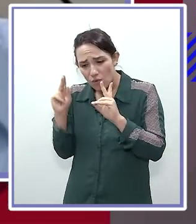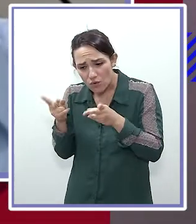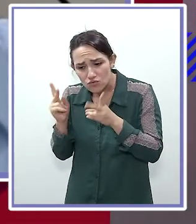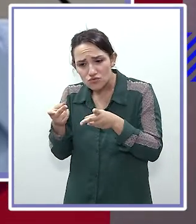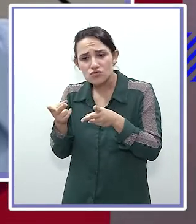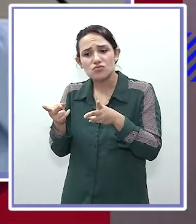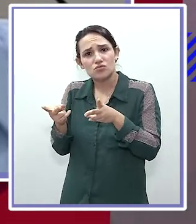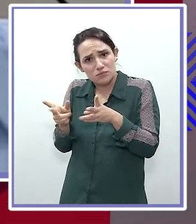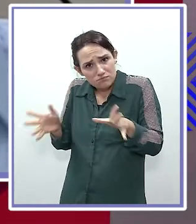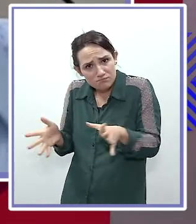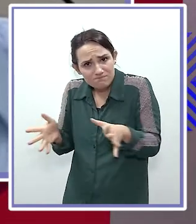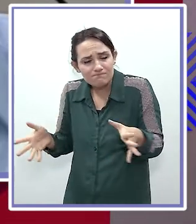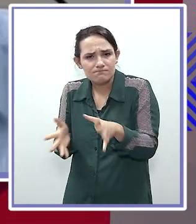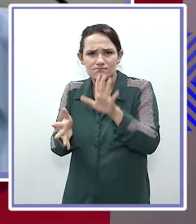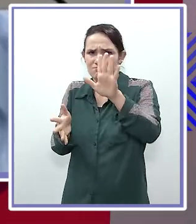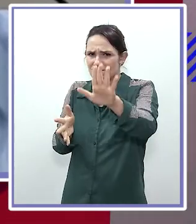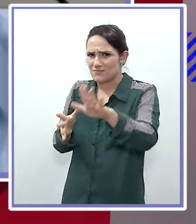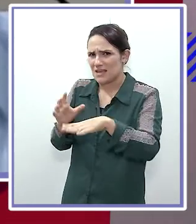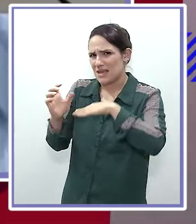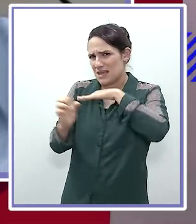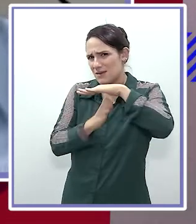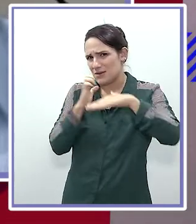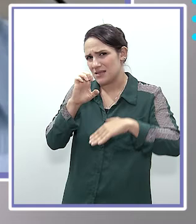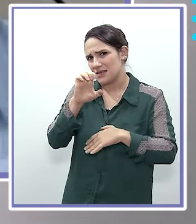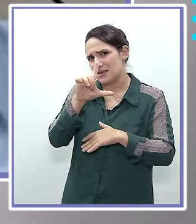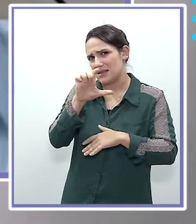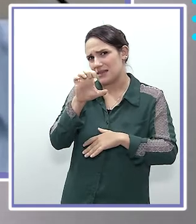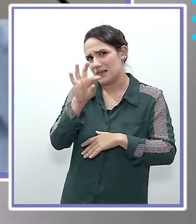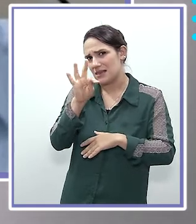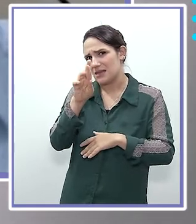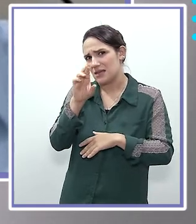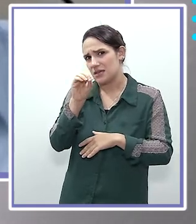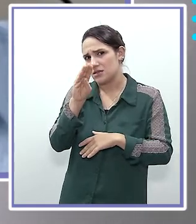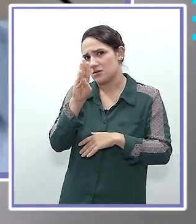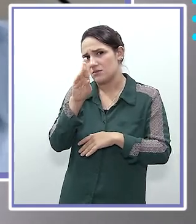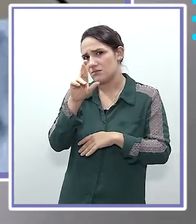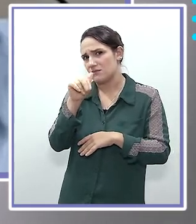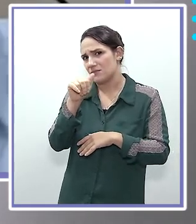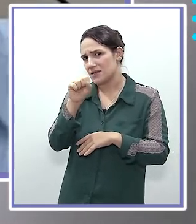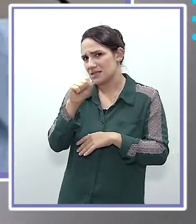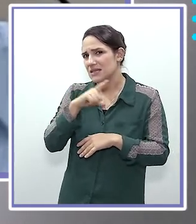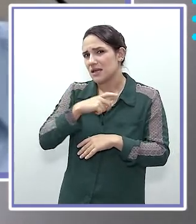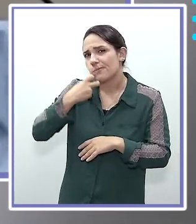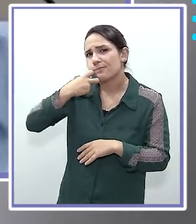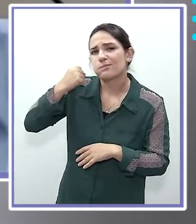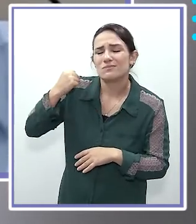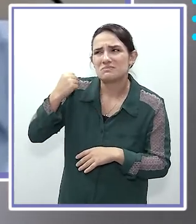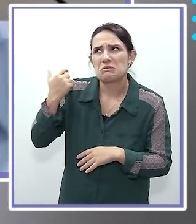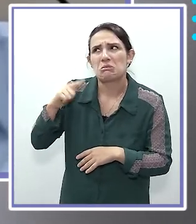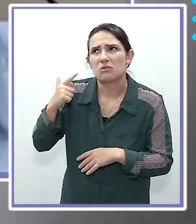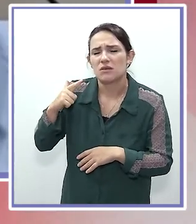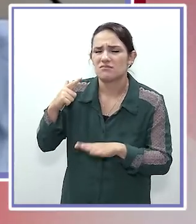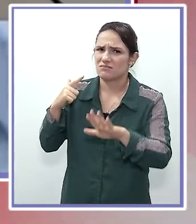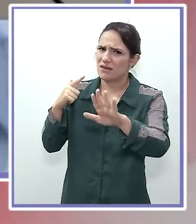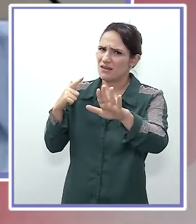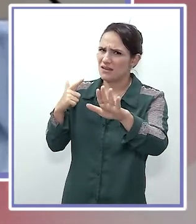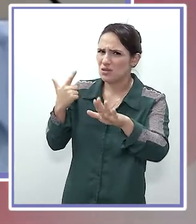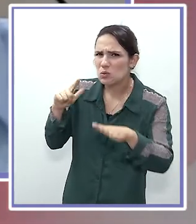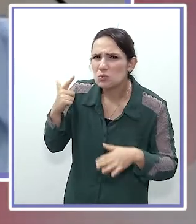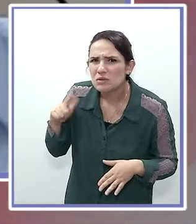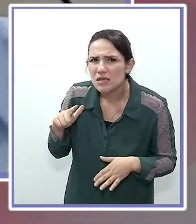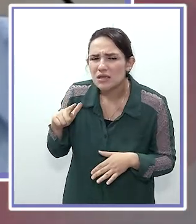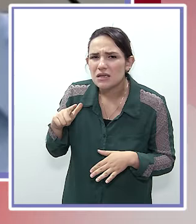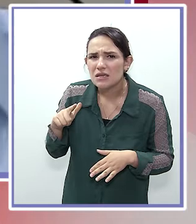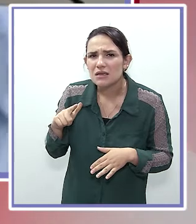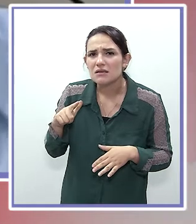a Eletrobras não dá lucro. Basta pegar o quanto a Eletrobras reinvestiu no país, que a gente vai imaginar que se ela não tivesse